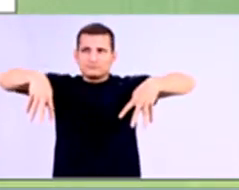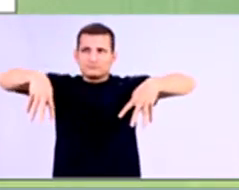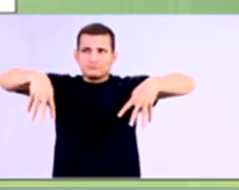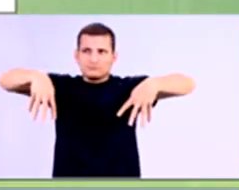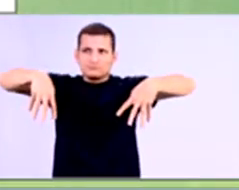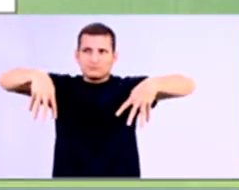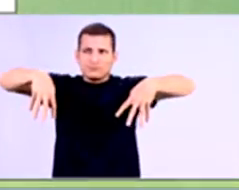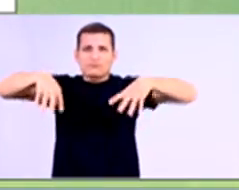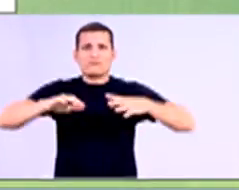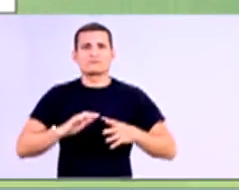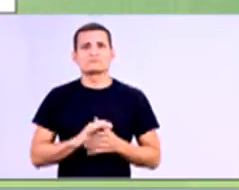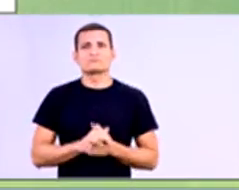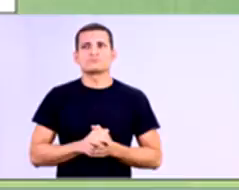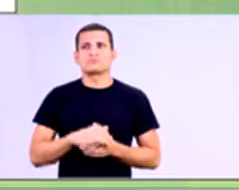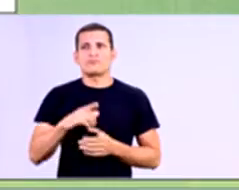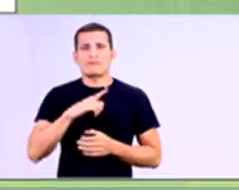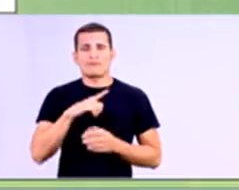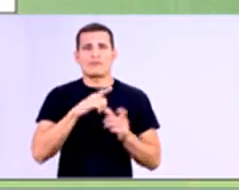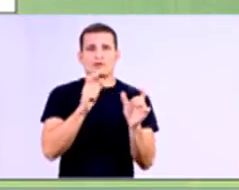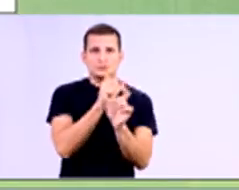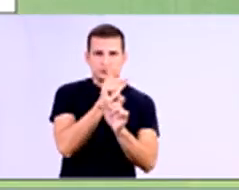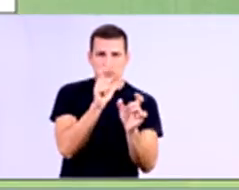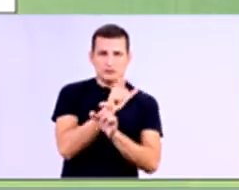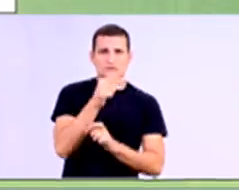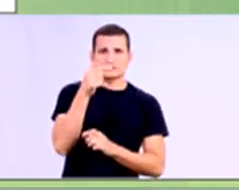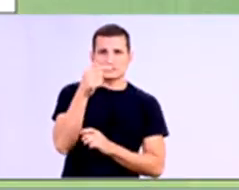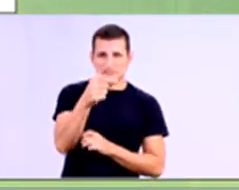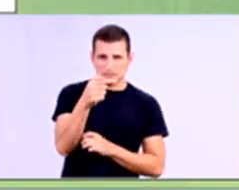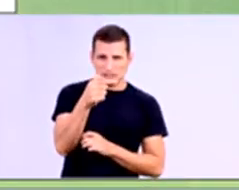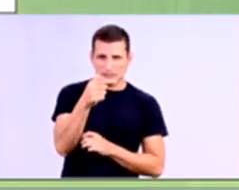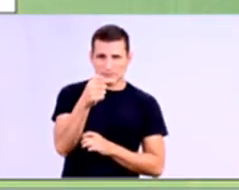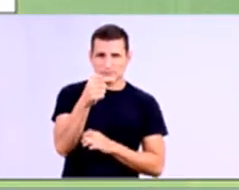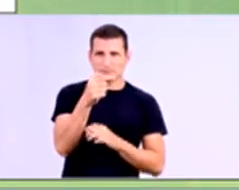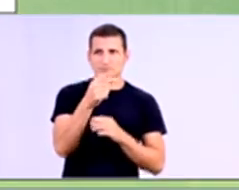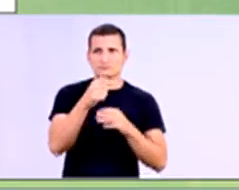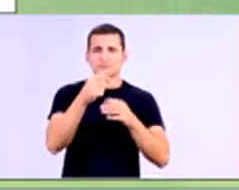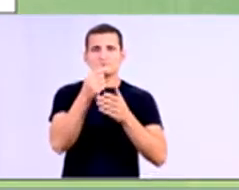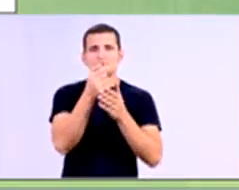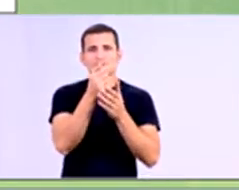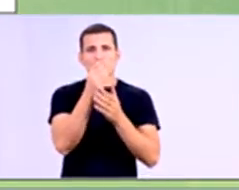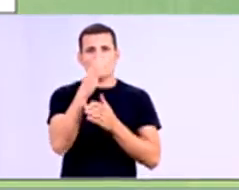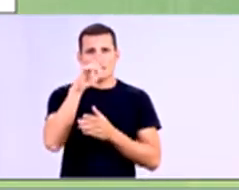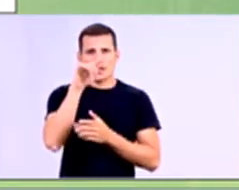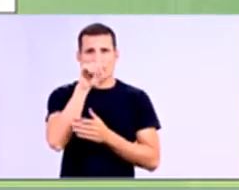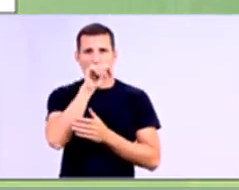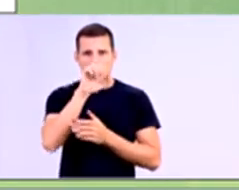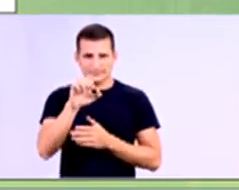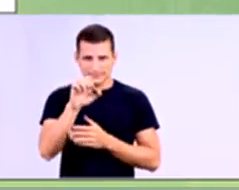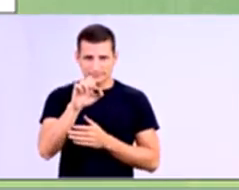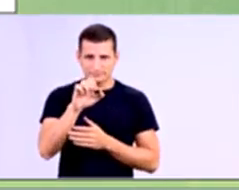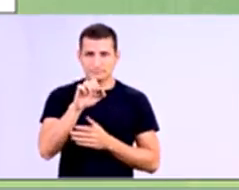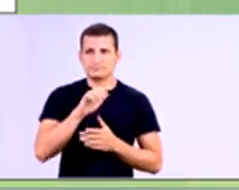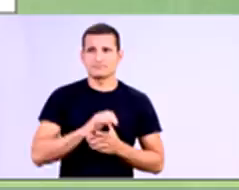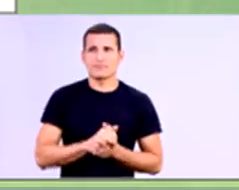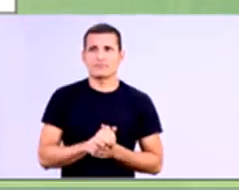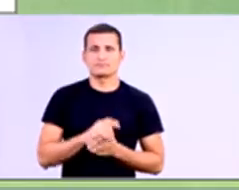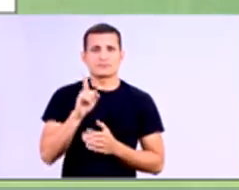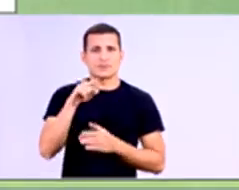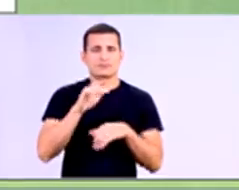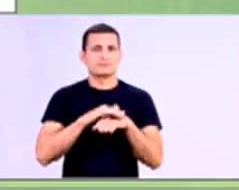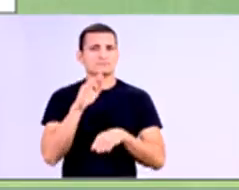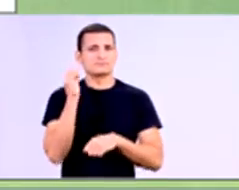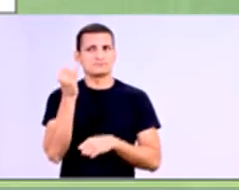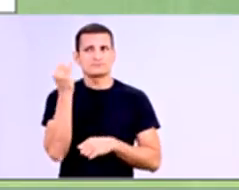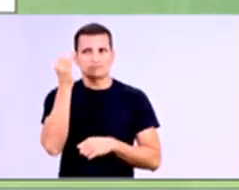estruturais, que contém aí 7 outros diagramas. Diagramas de classe, pode-se dizer que esse é o diagrama mais